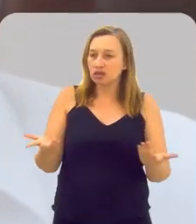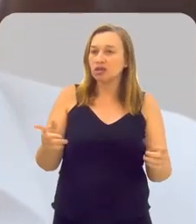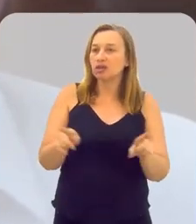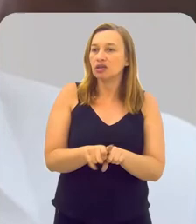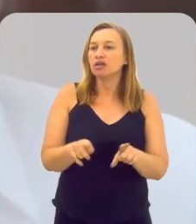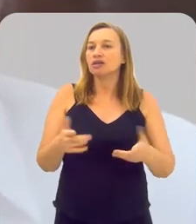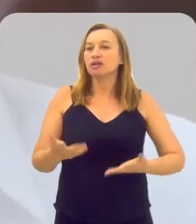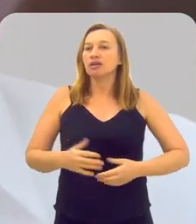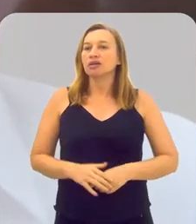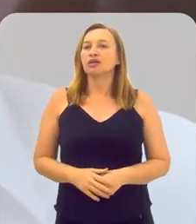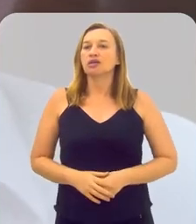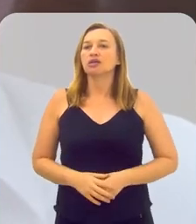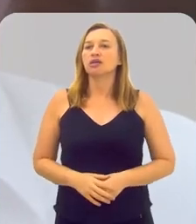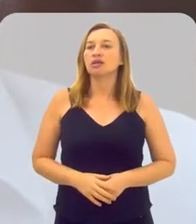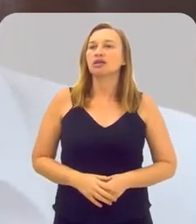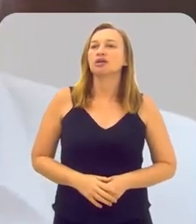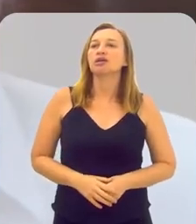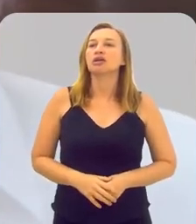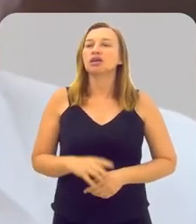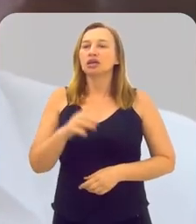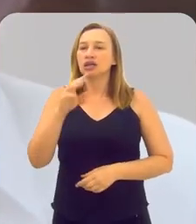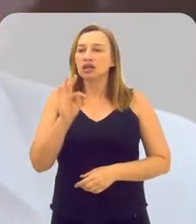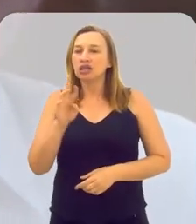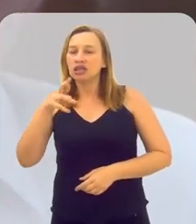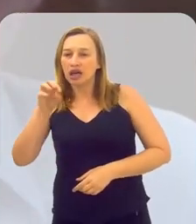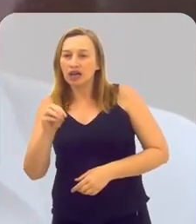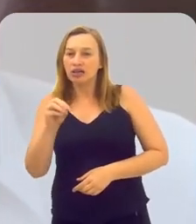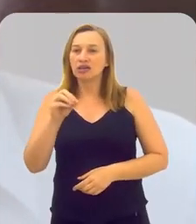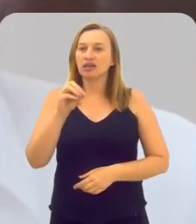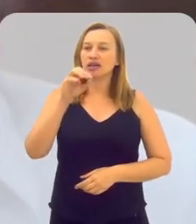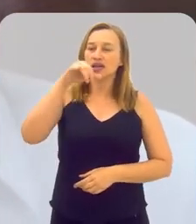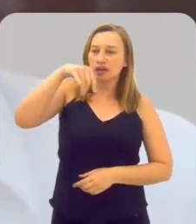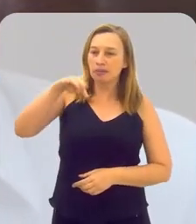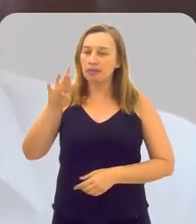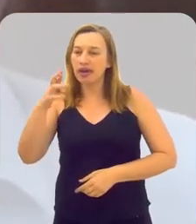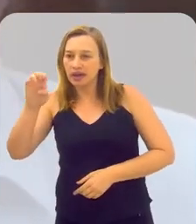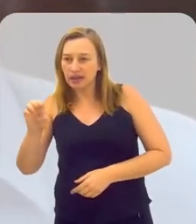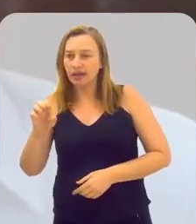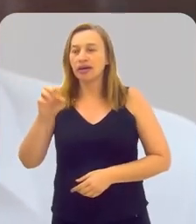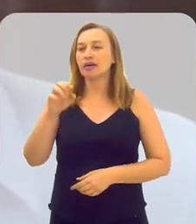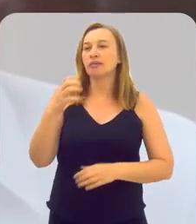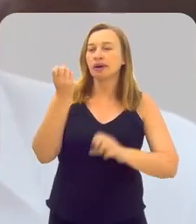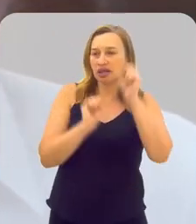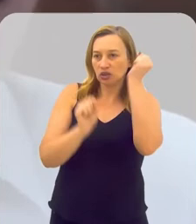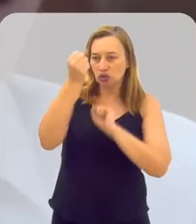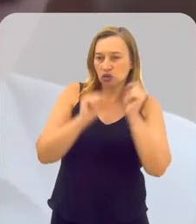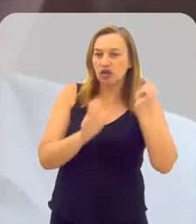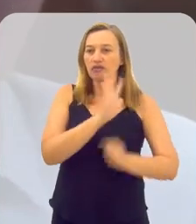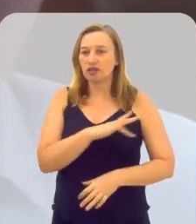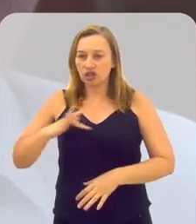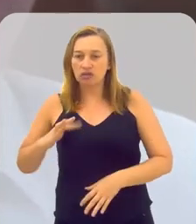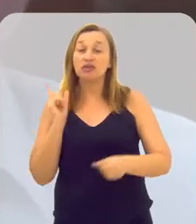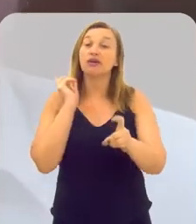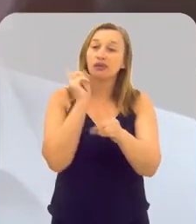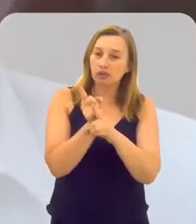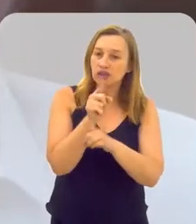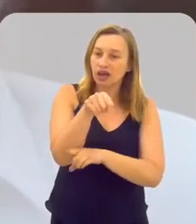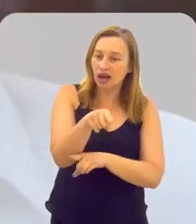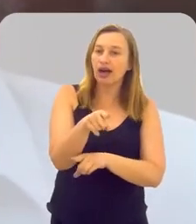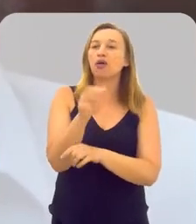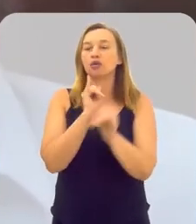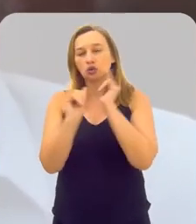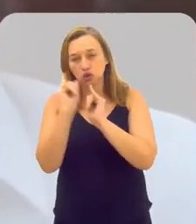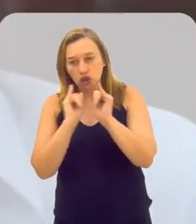também para a área do petróleo, mas se você colocar também lá critérios e métricas ESG para a indústria,